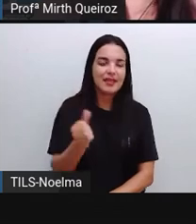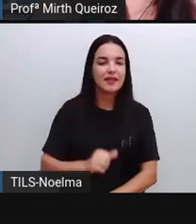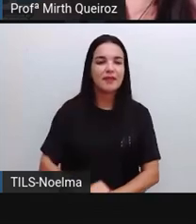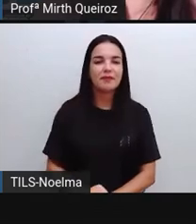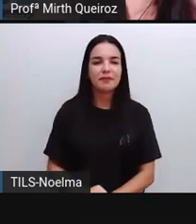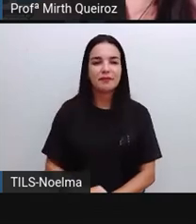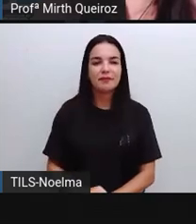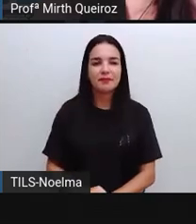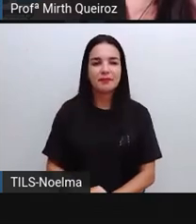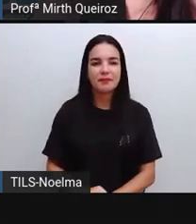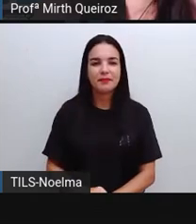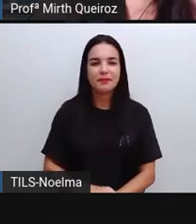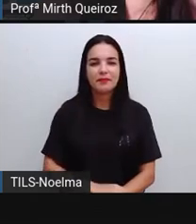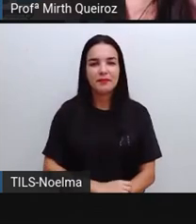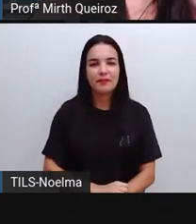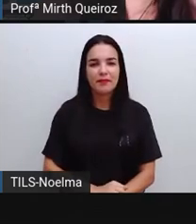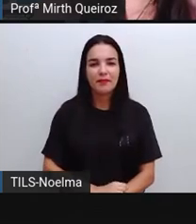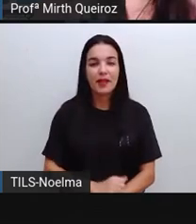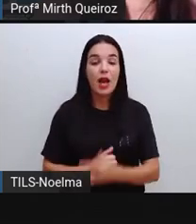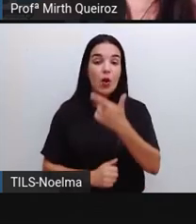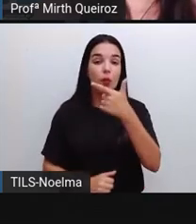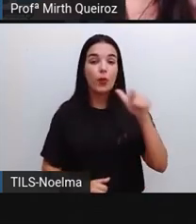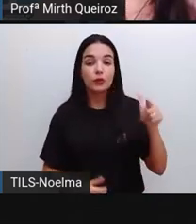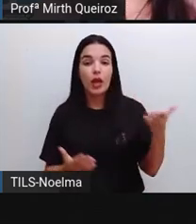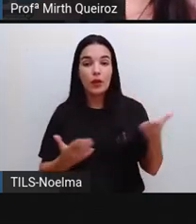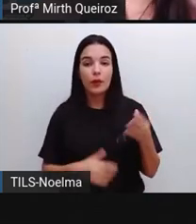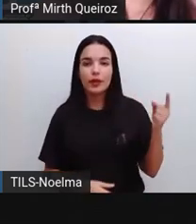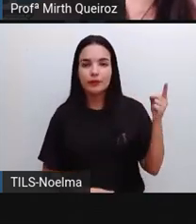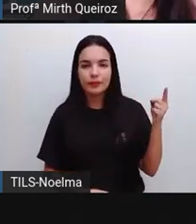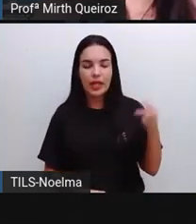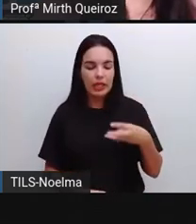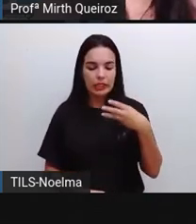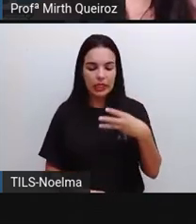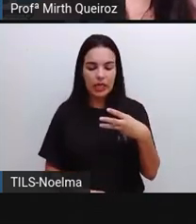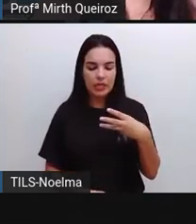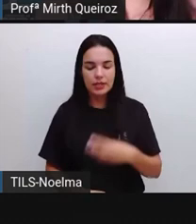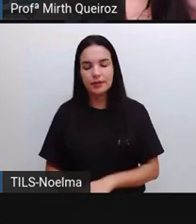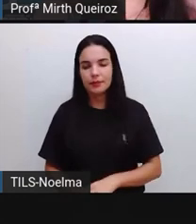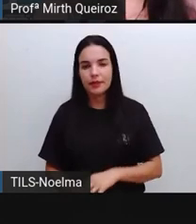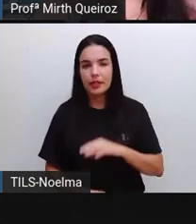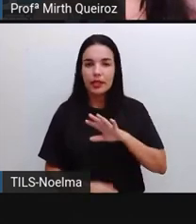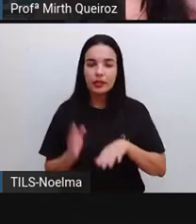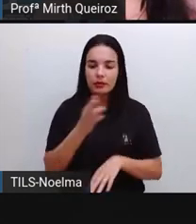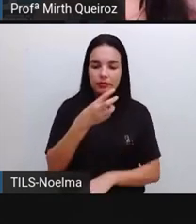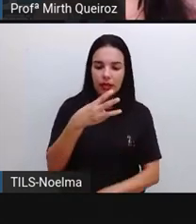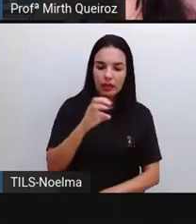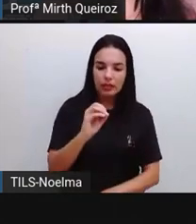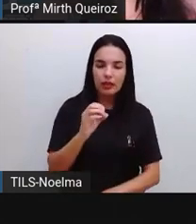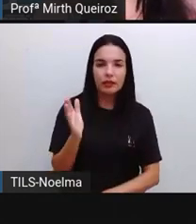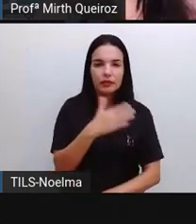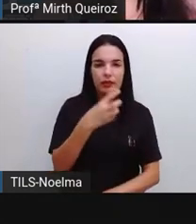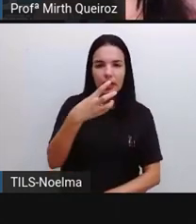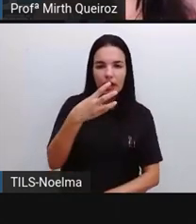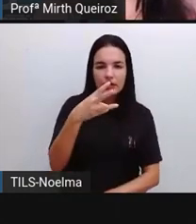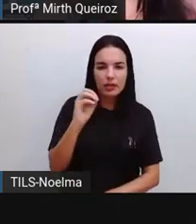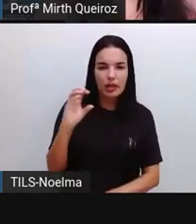123456 Olha o próximo com as fichas 3:30